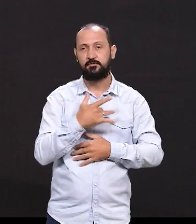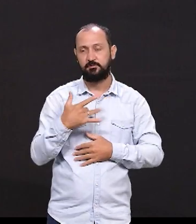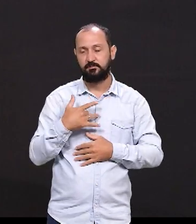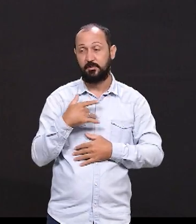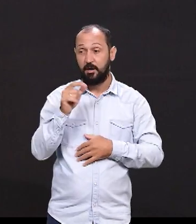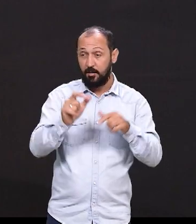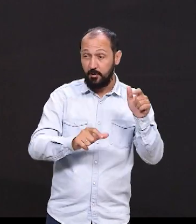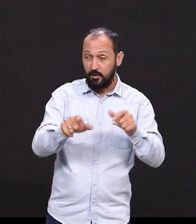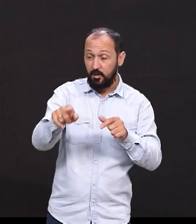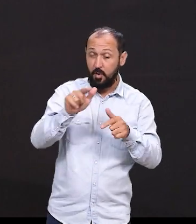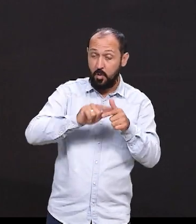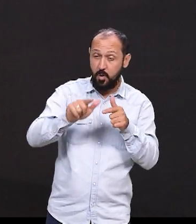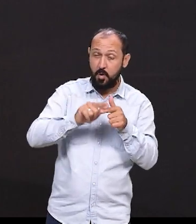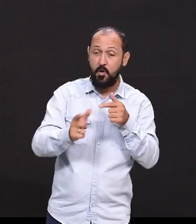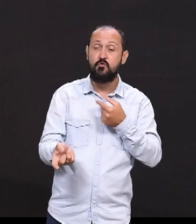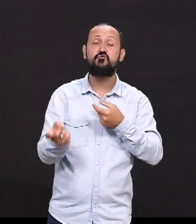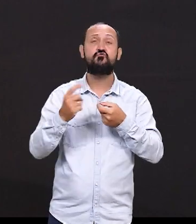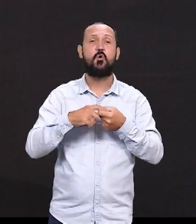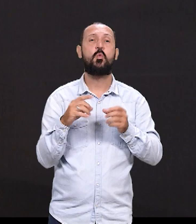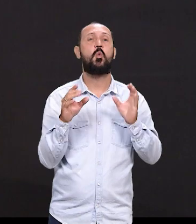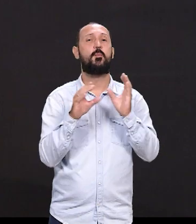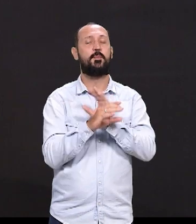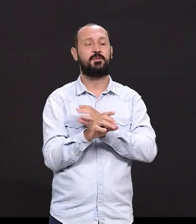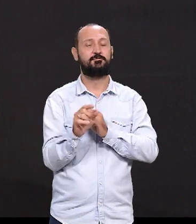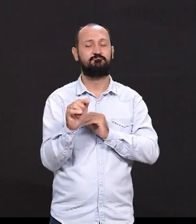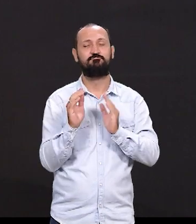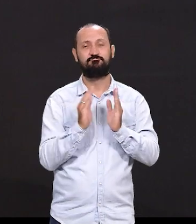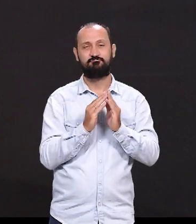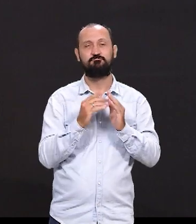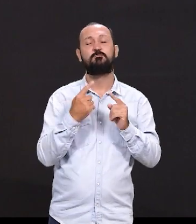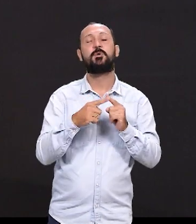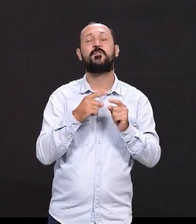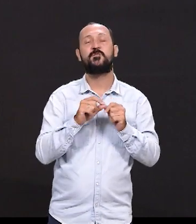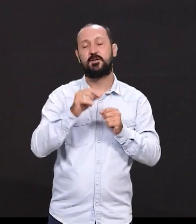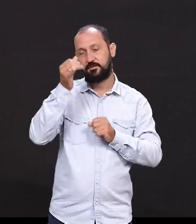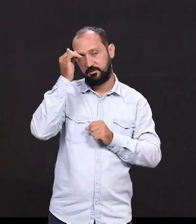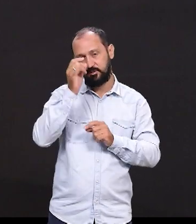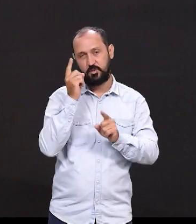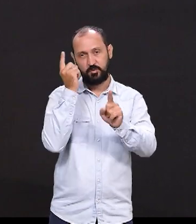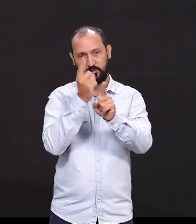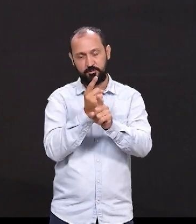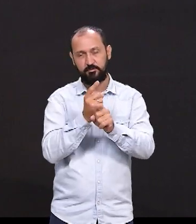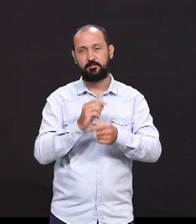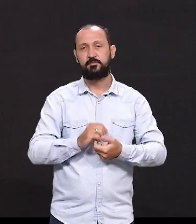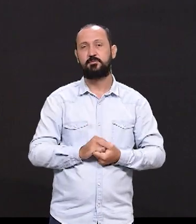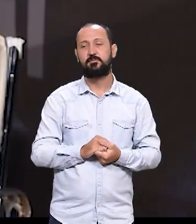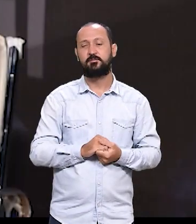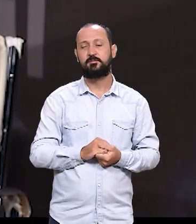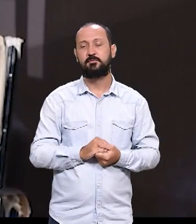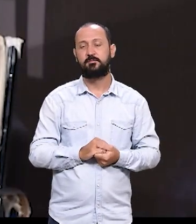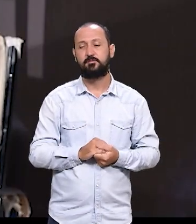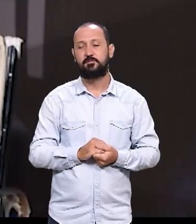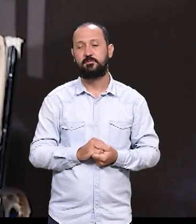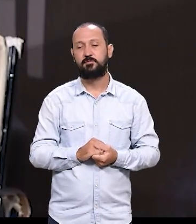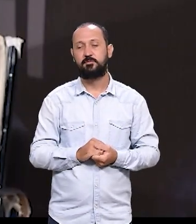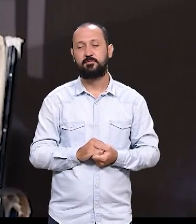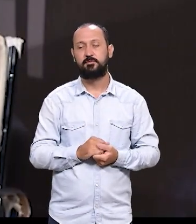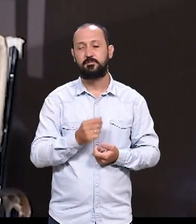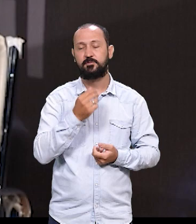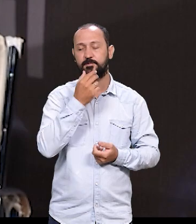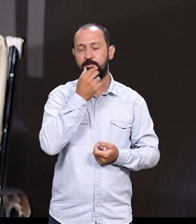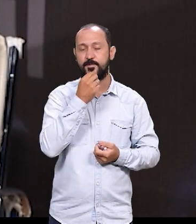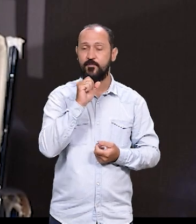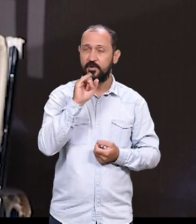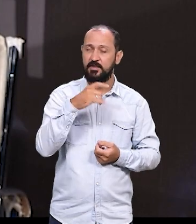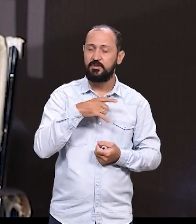saudável um ente querido que teve o problema e volte íntegro para casa porque fez a prevenção e detectou precocemente e Doutor mas caso a